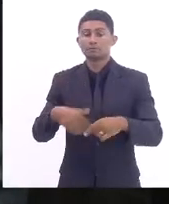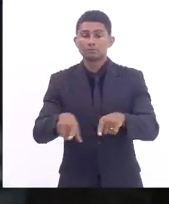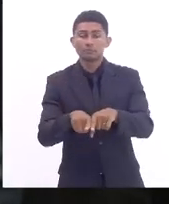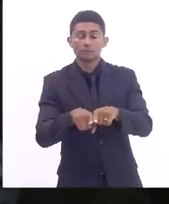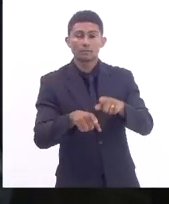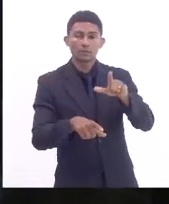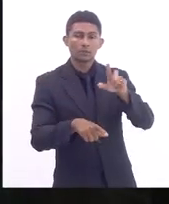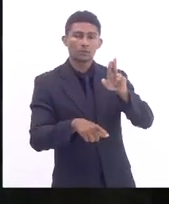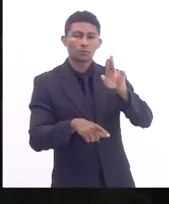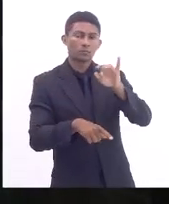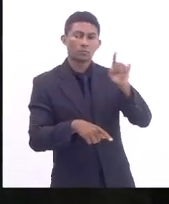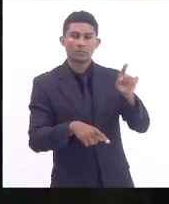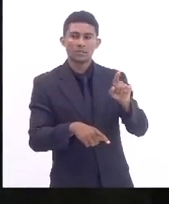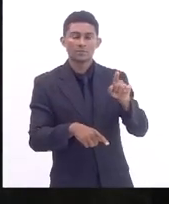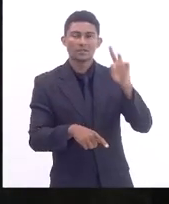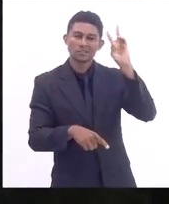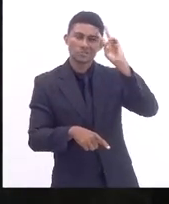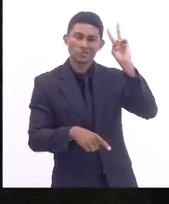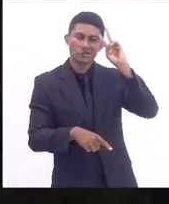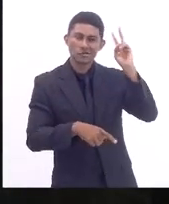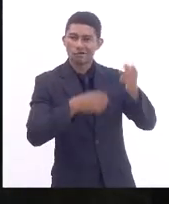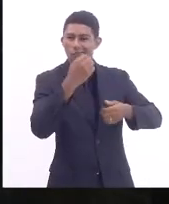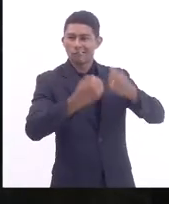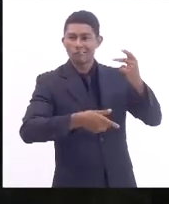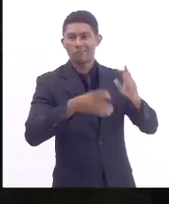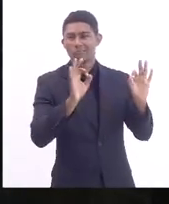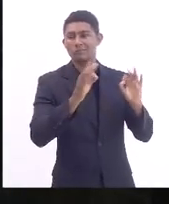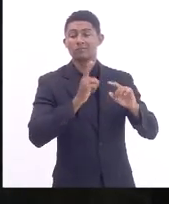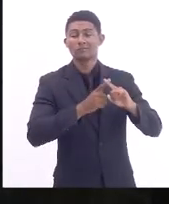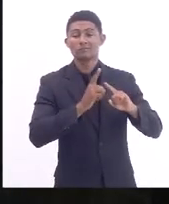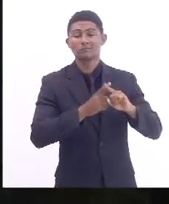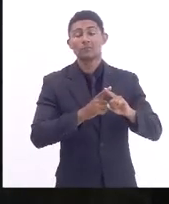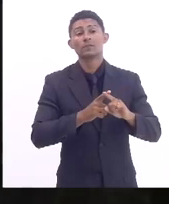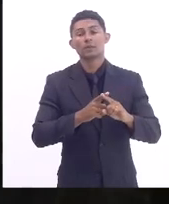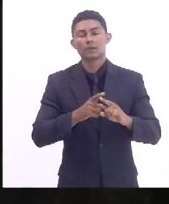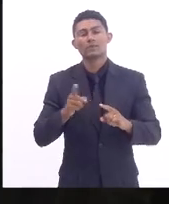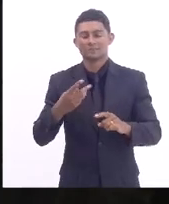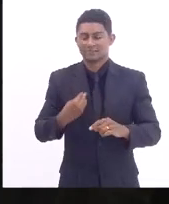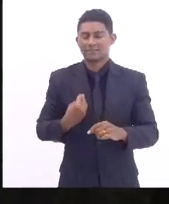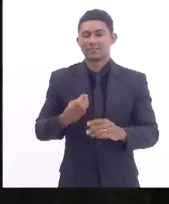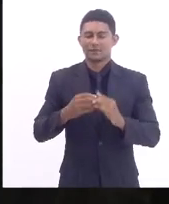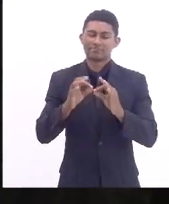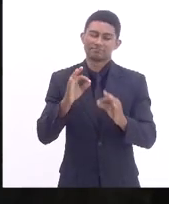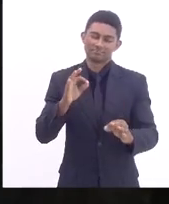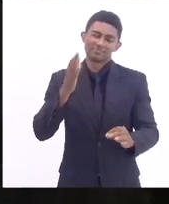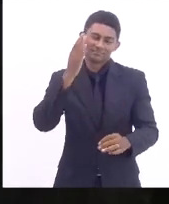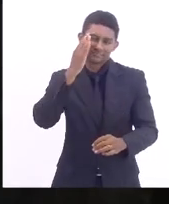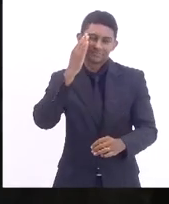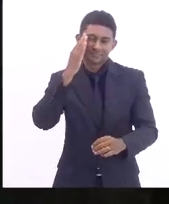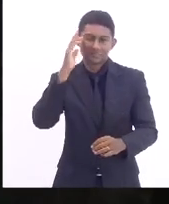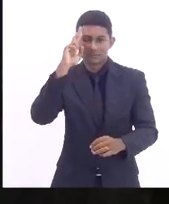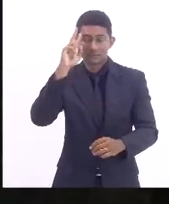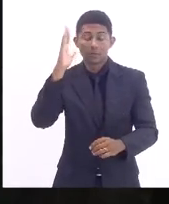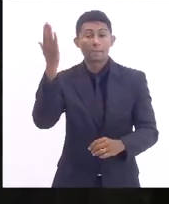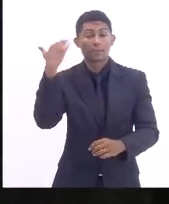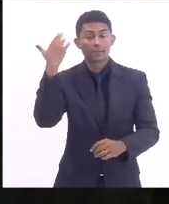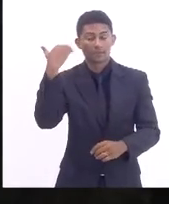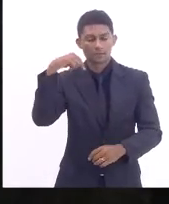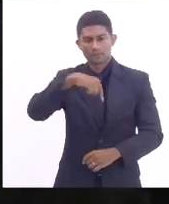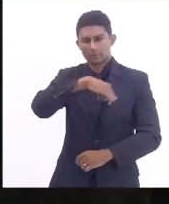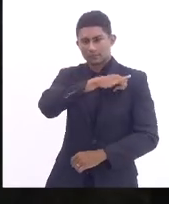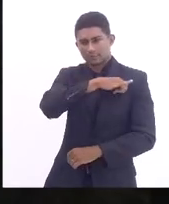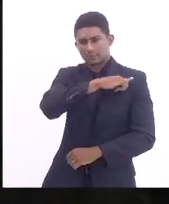jornada eu não vou contar a história porque a vida pública um grande mas como o óleo sempre do passado houve o momento aqui no Rio de